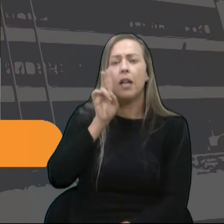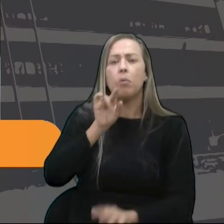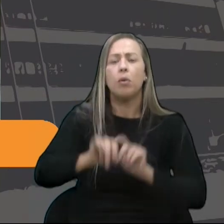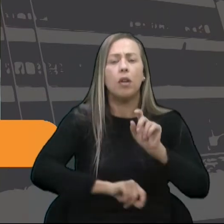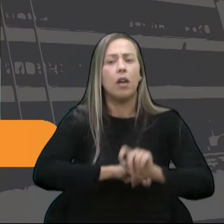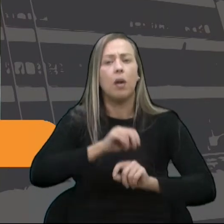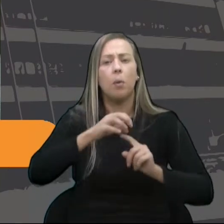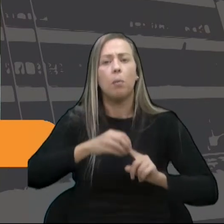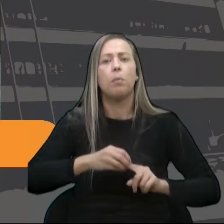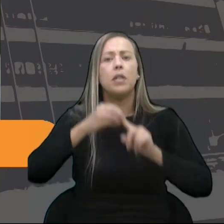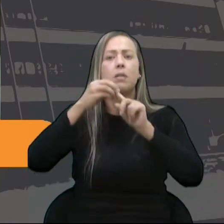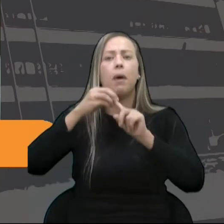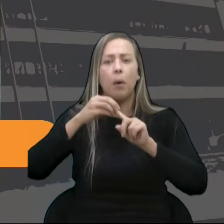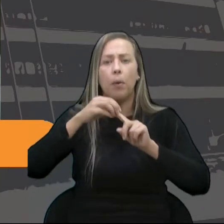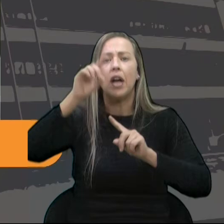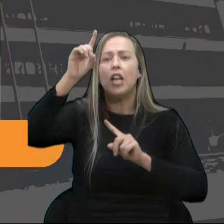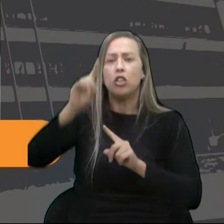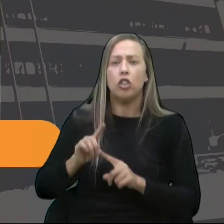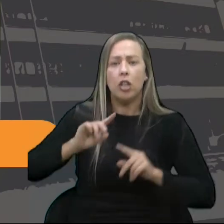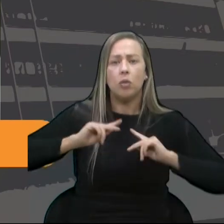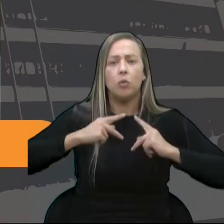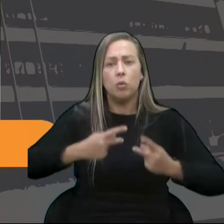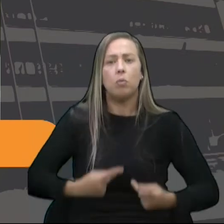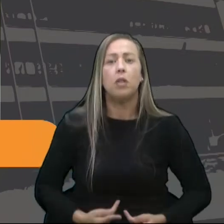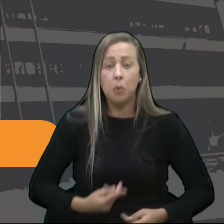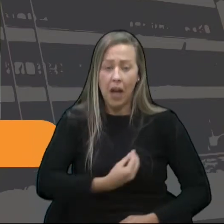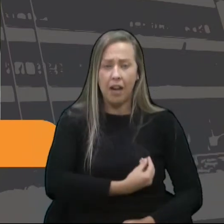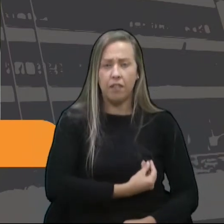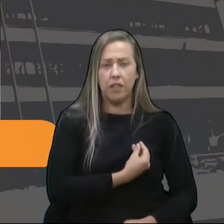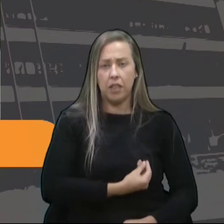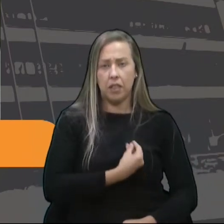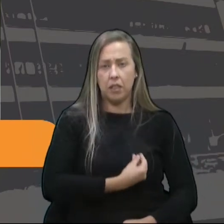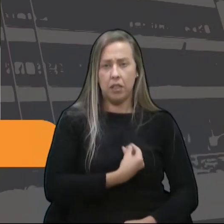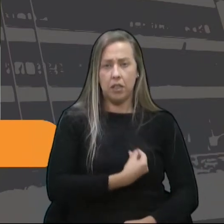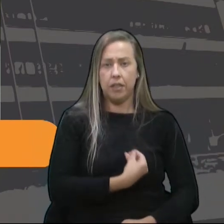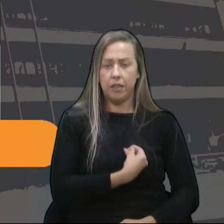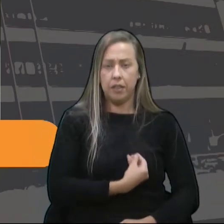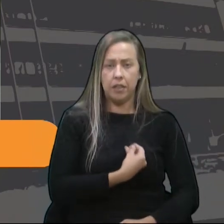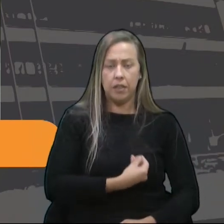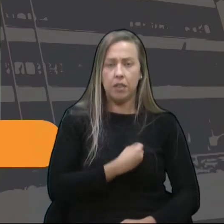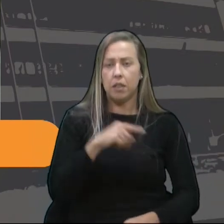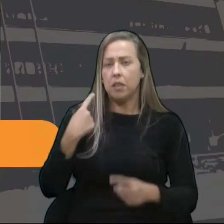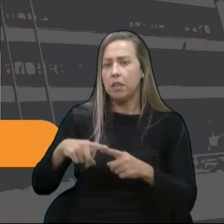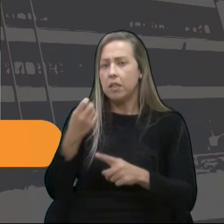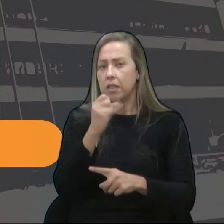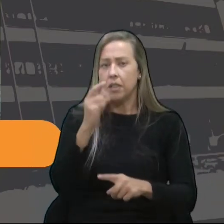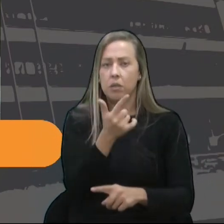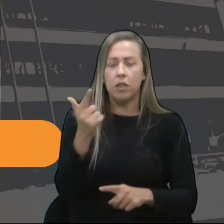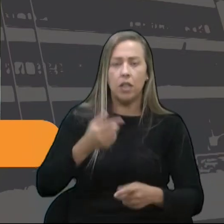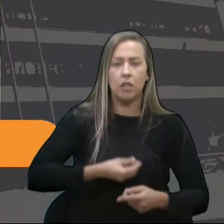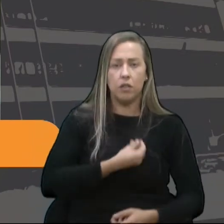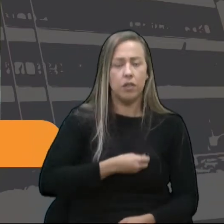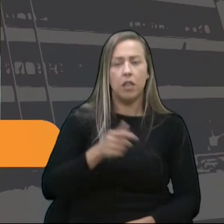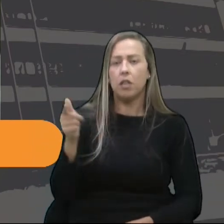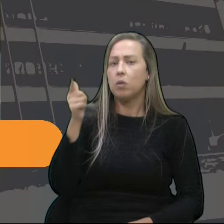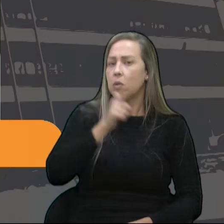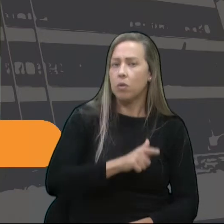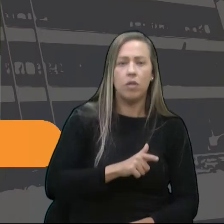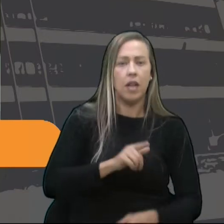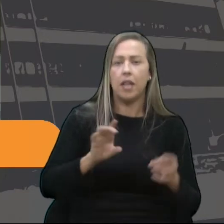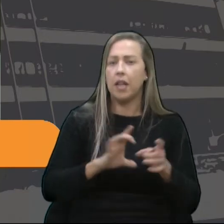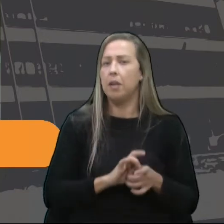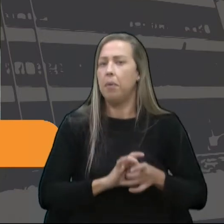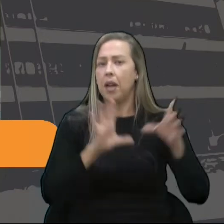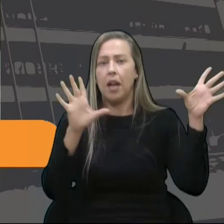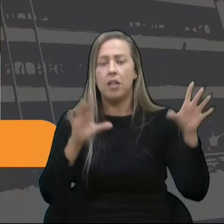o principal direito humano é o direito à vida, né? Porque sem a vida a gente não consegue ter liberdade,